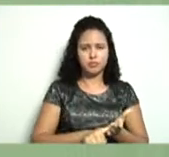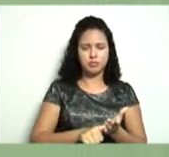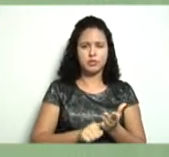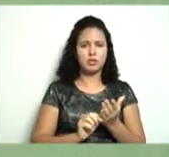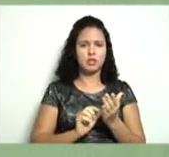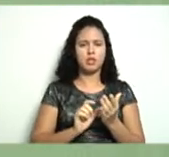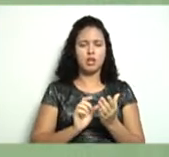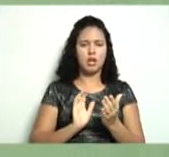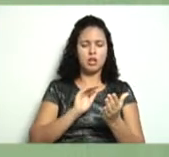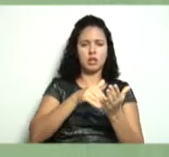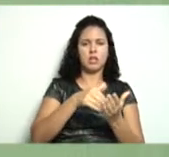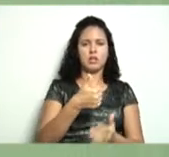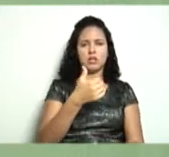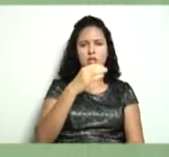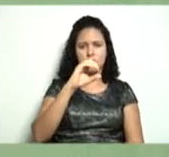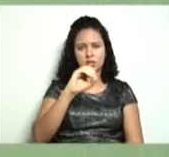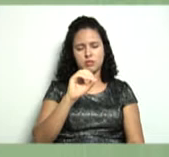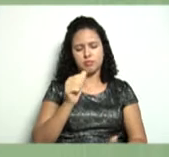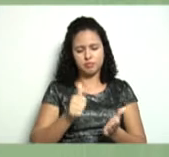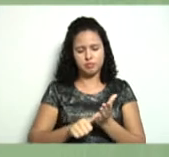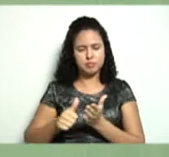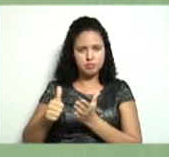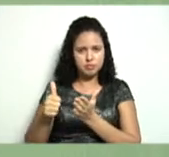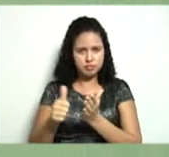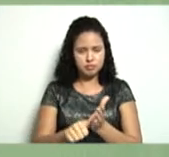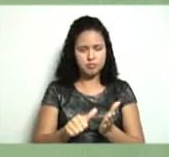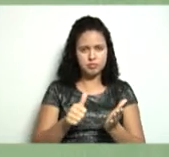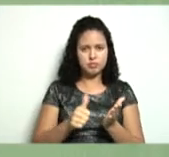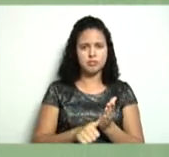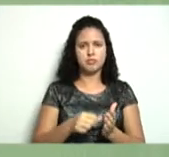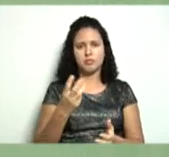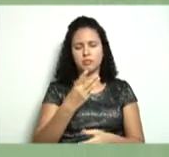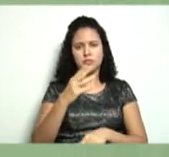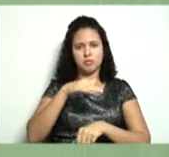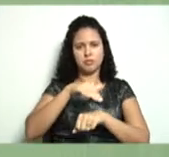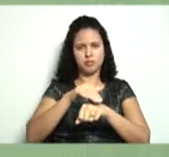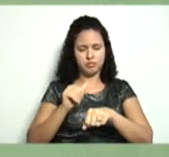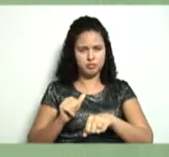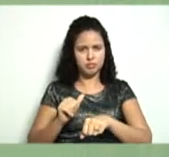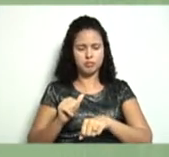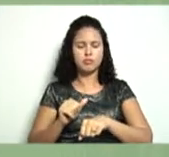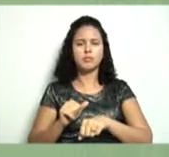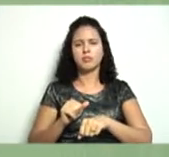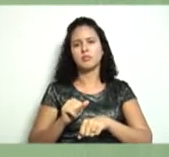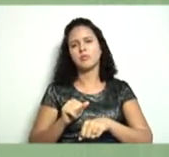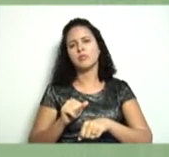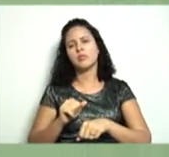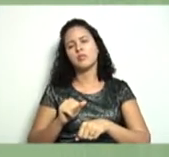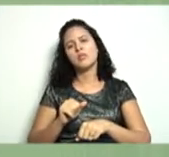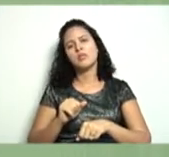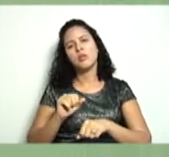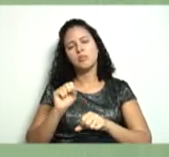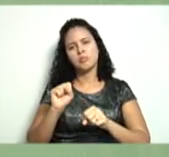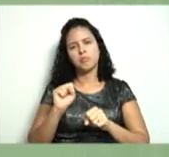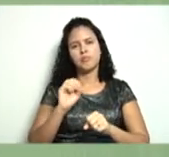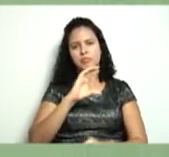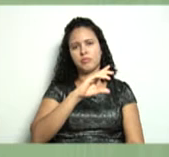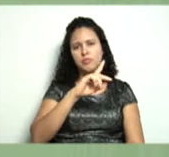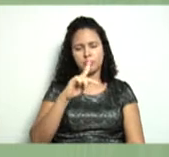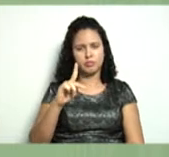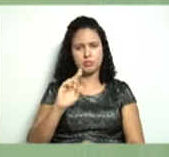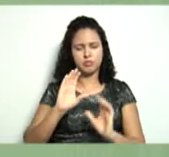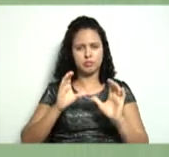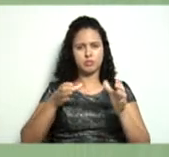olha aí, ó, 10 associados na terceira convocação, ressalvado o caso de cooperativas